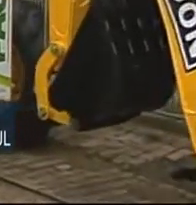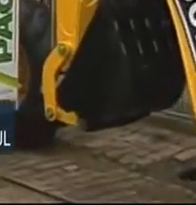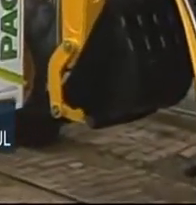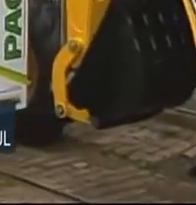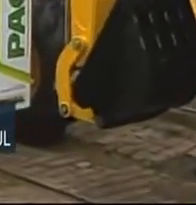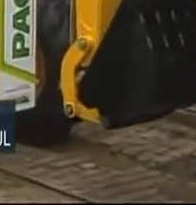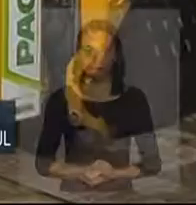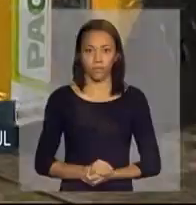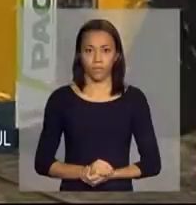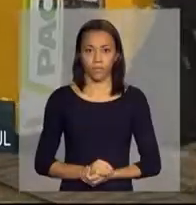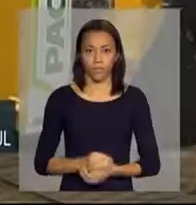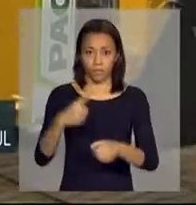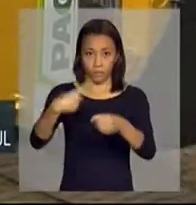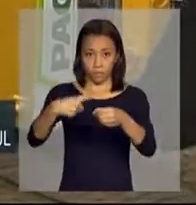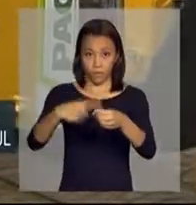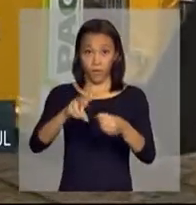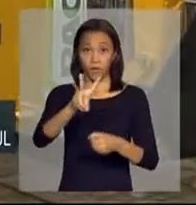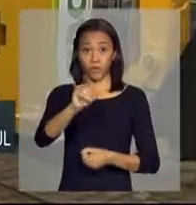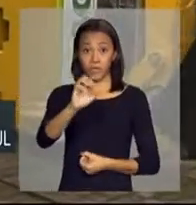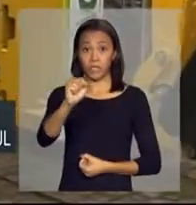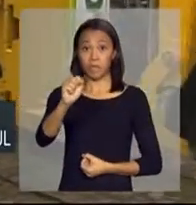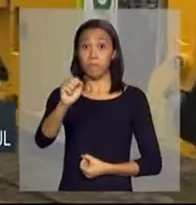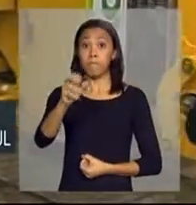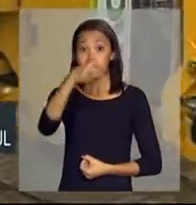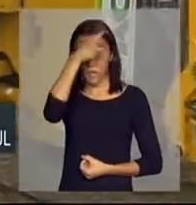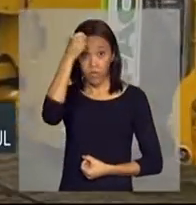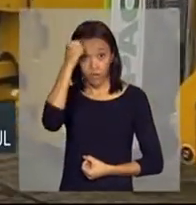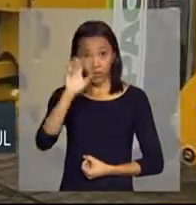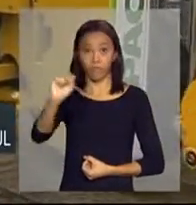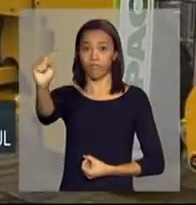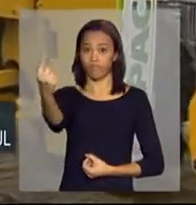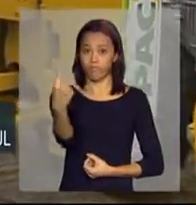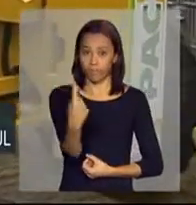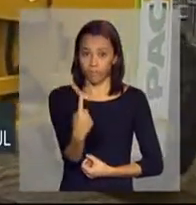Erval Seco, vice-prefeito Dalvani Barbosa Lemes.